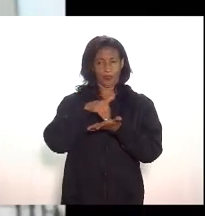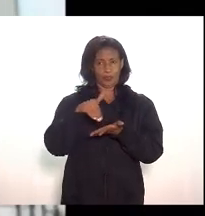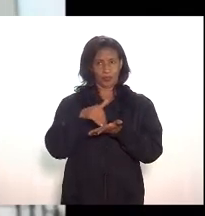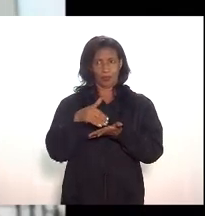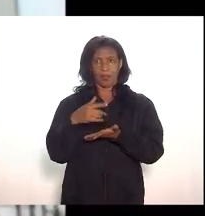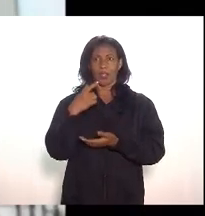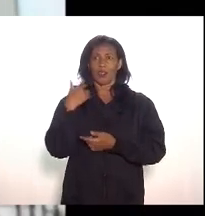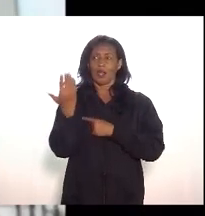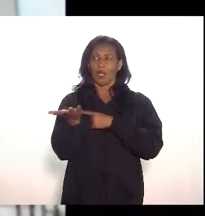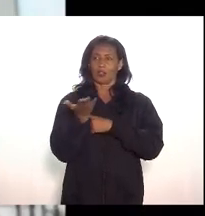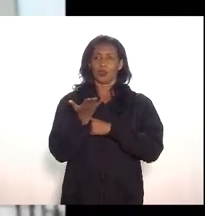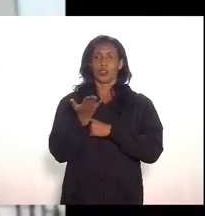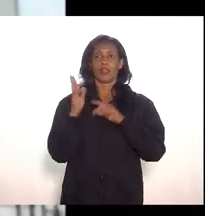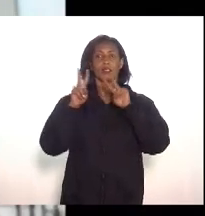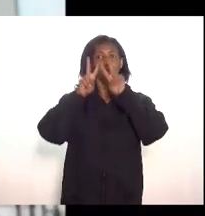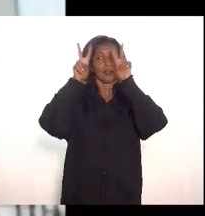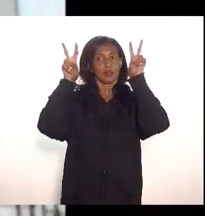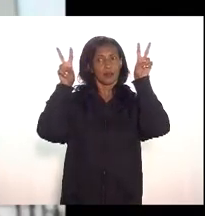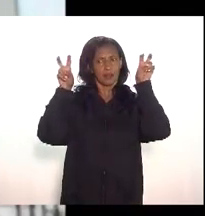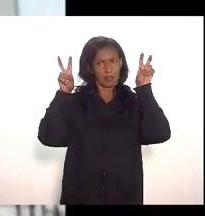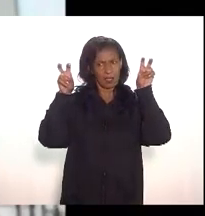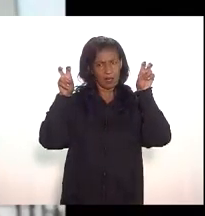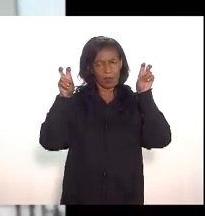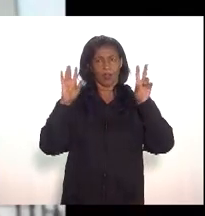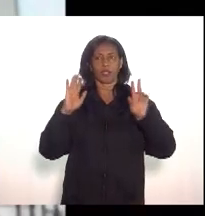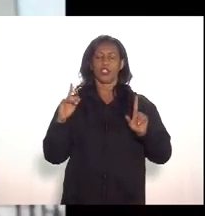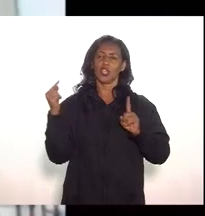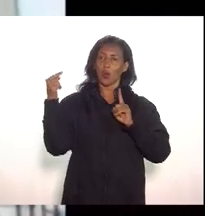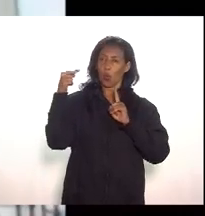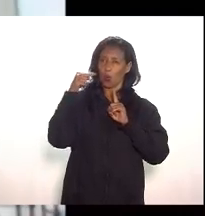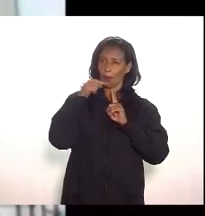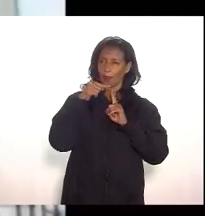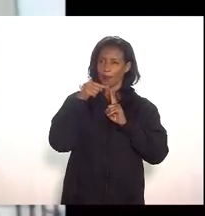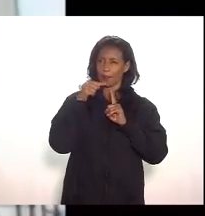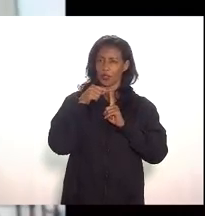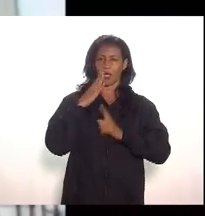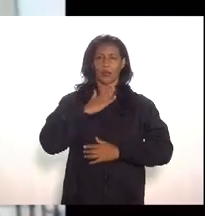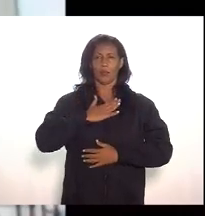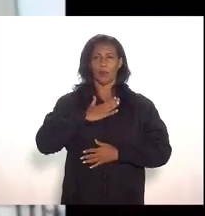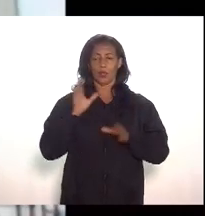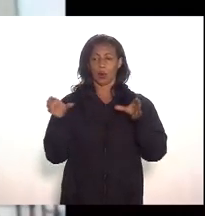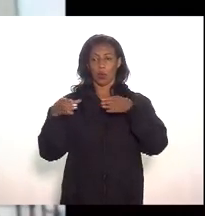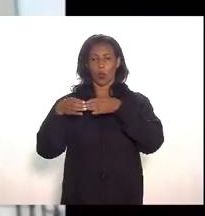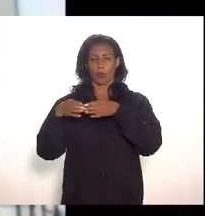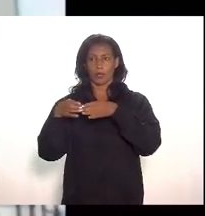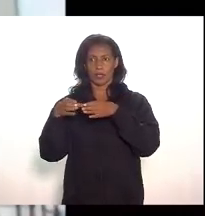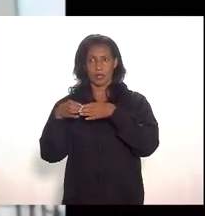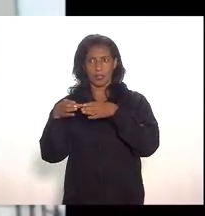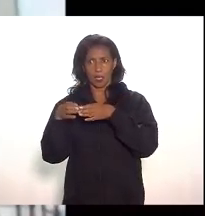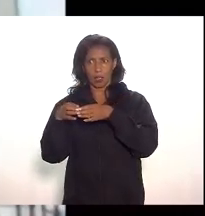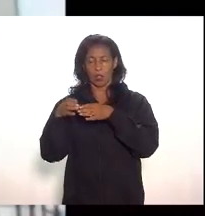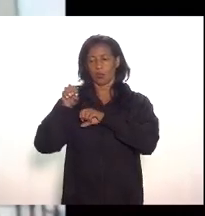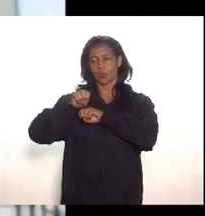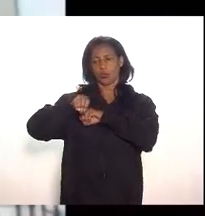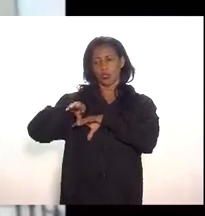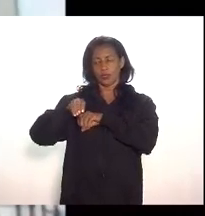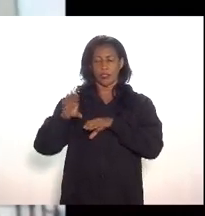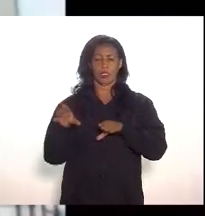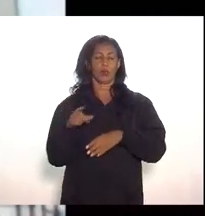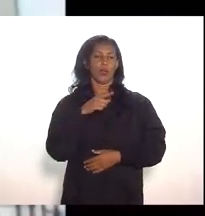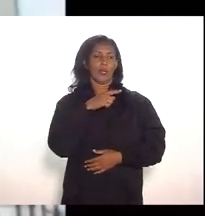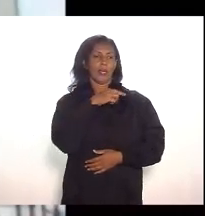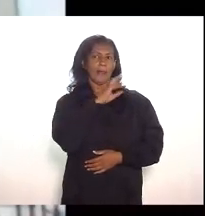tema, que inclusive já foi objeto de um ofício conjunto, meu como presidente da Comissão de Educação, com a deputada Marta Rocha, presidente da Comissão de